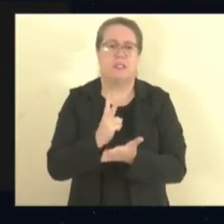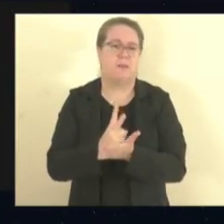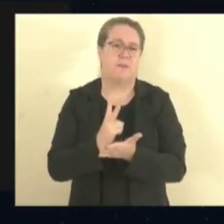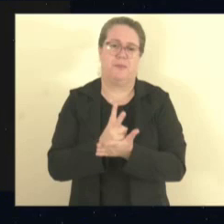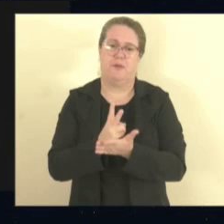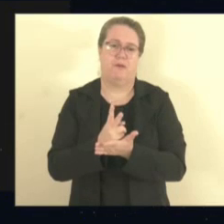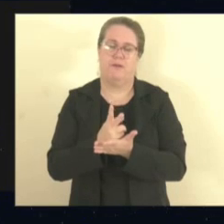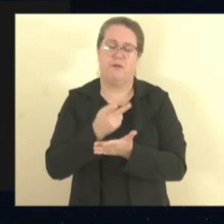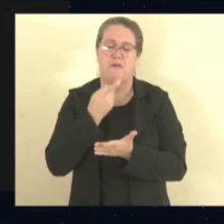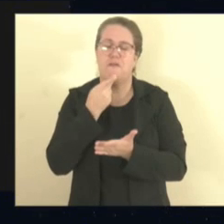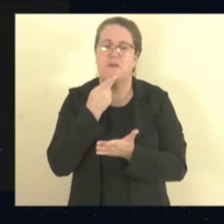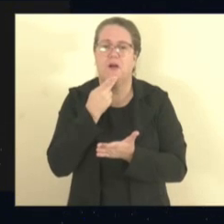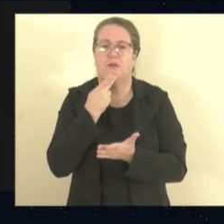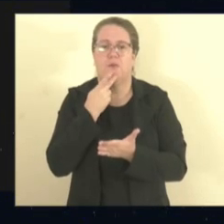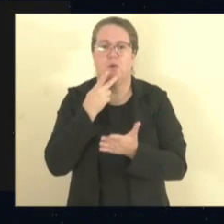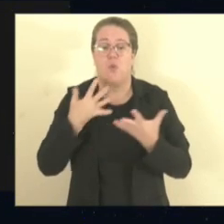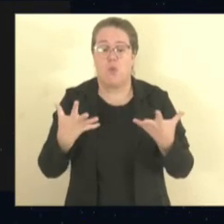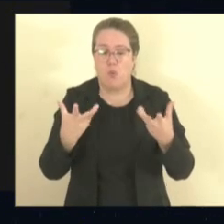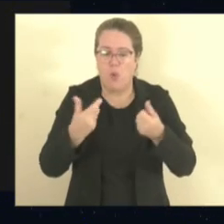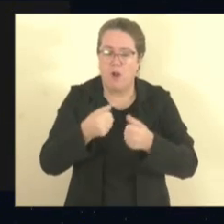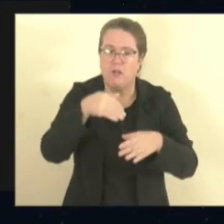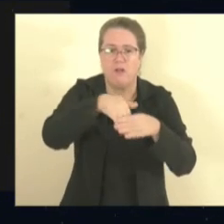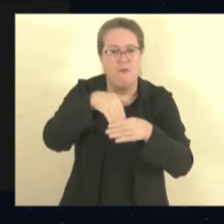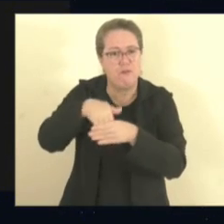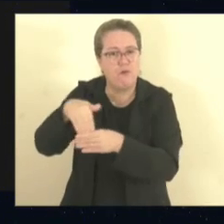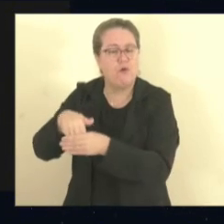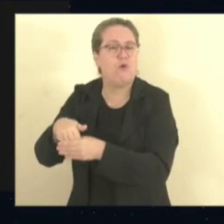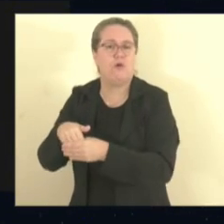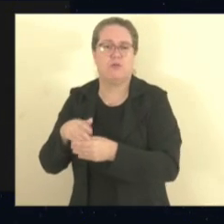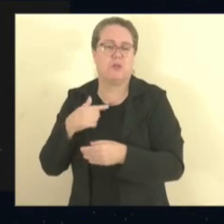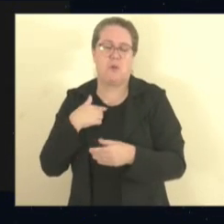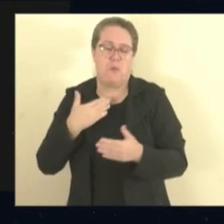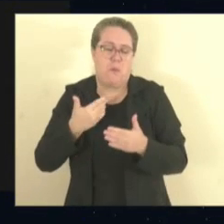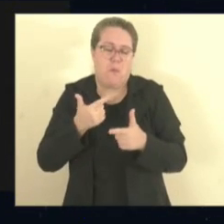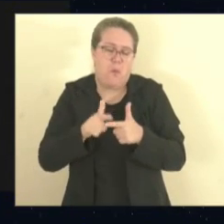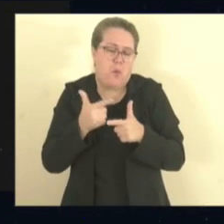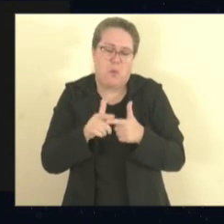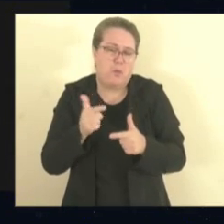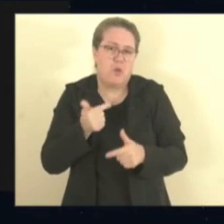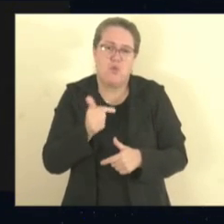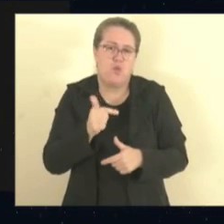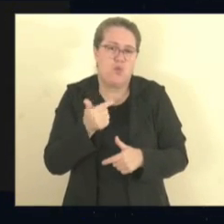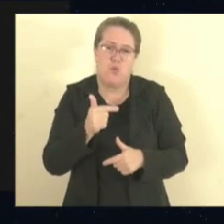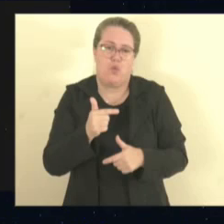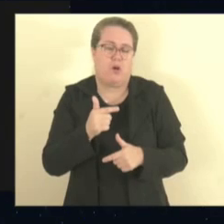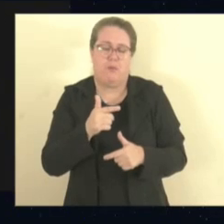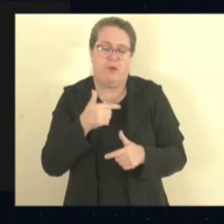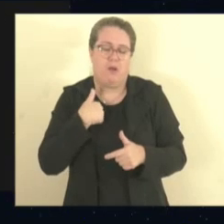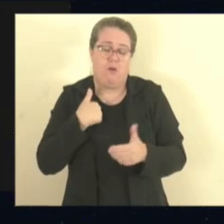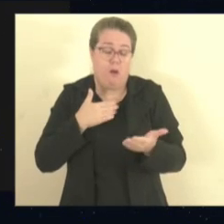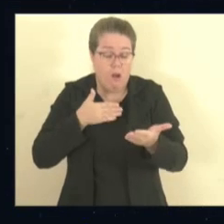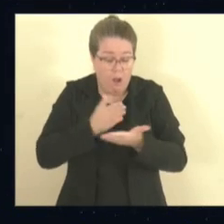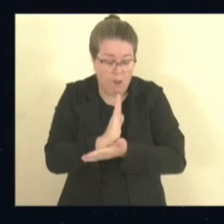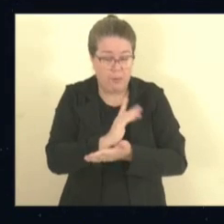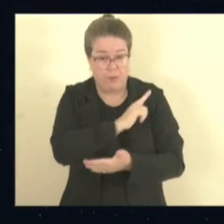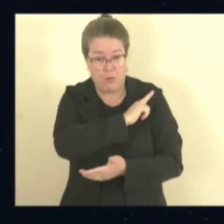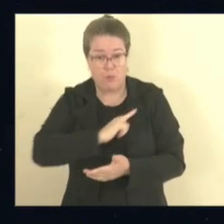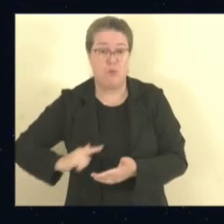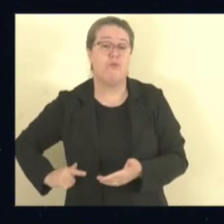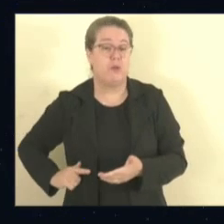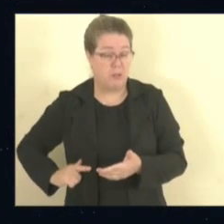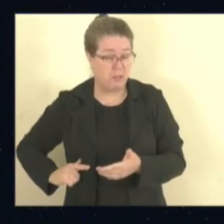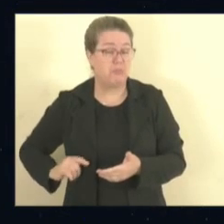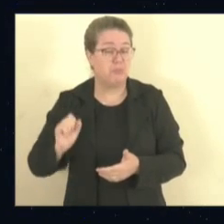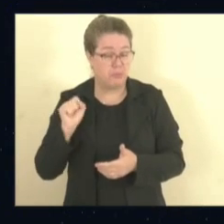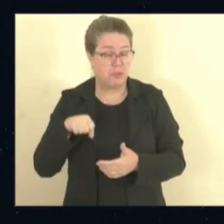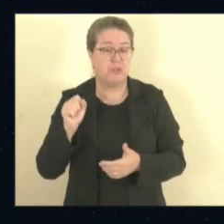pela qualidade do meu voto. Não tive problema até hoje de aprovar vários projetos do governo, que eu entendo de qualidade. Não